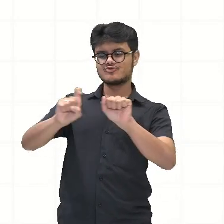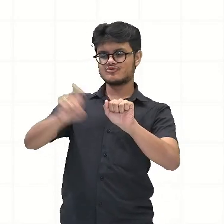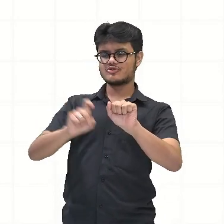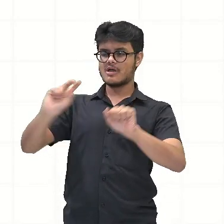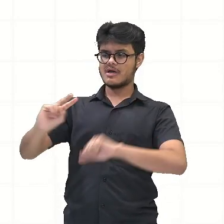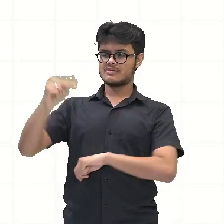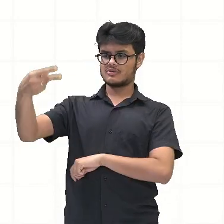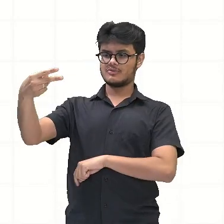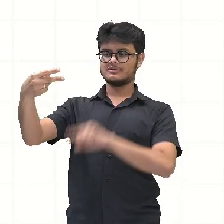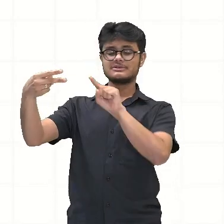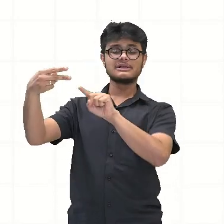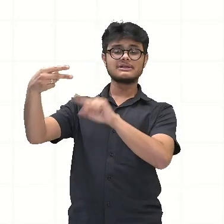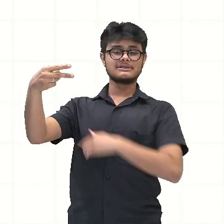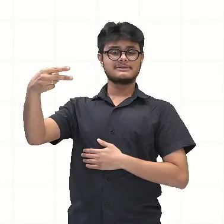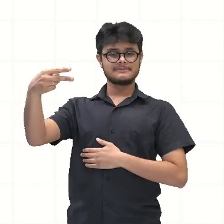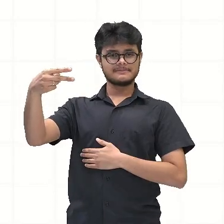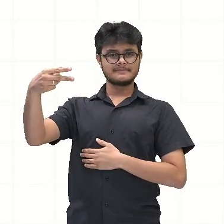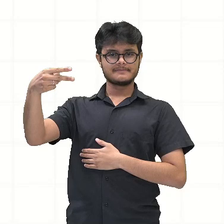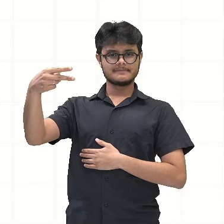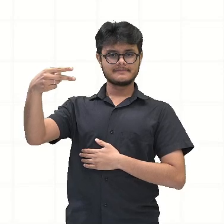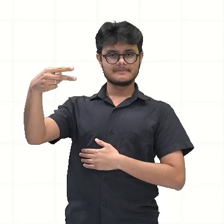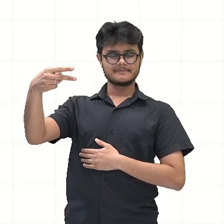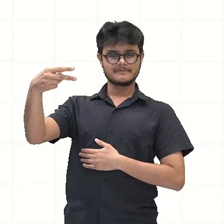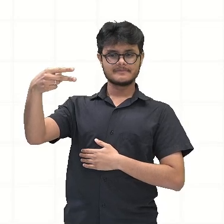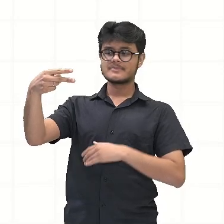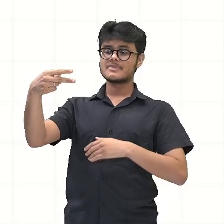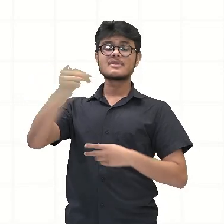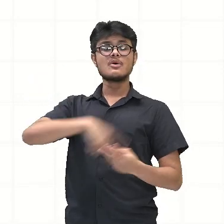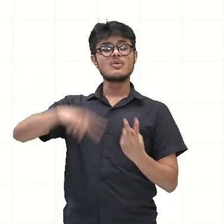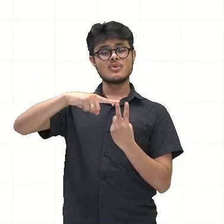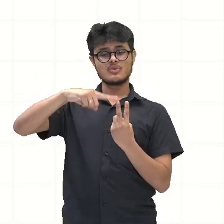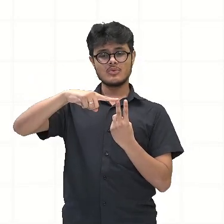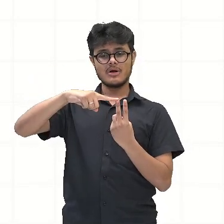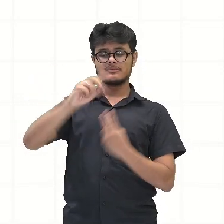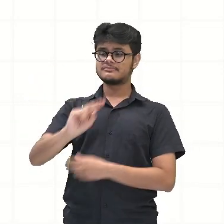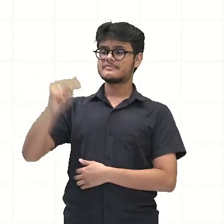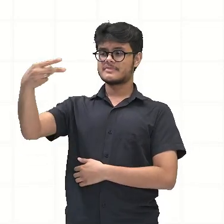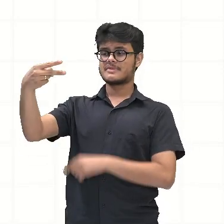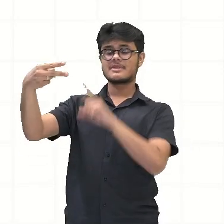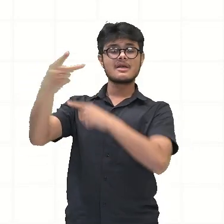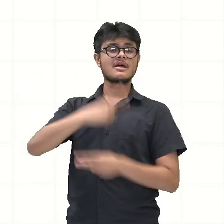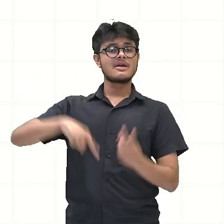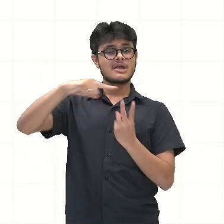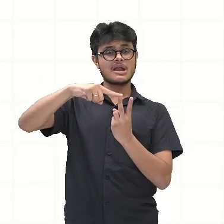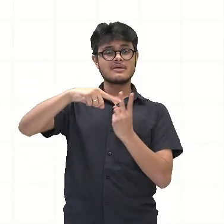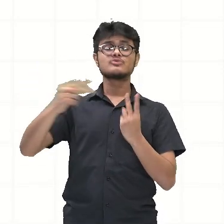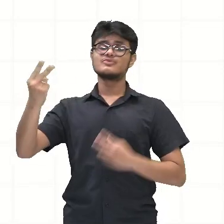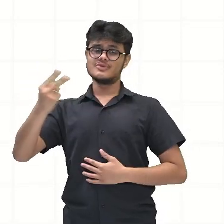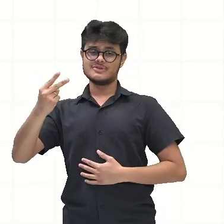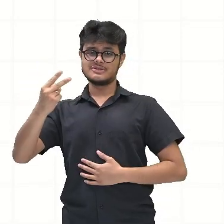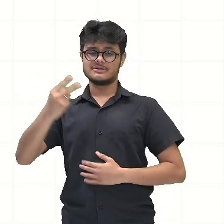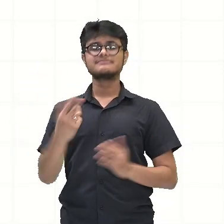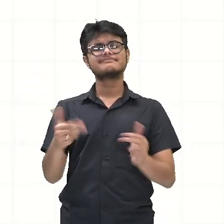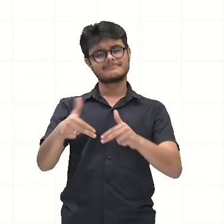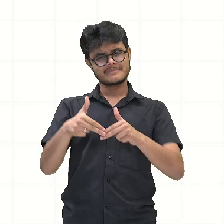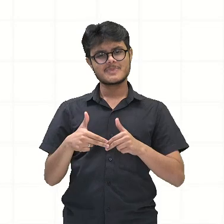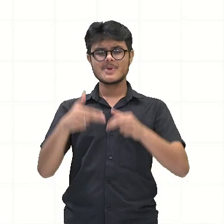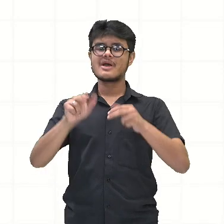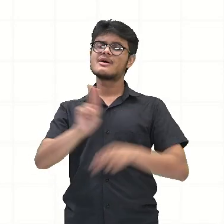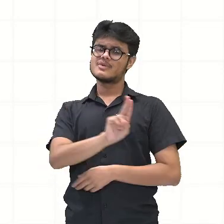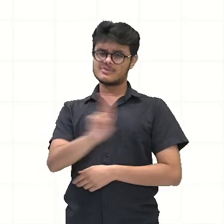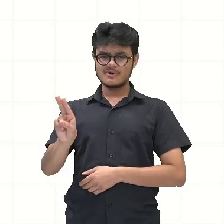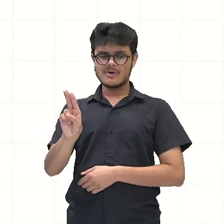maior expoente determina o grau de um polinômio. Então, isso significa que isso é um polinômio de grau 2. Por isso que nós